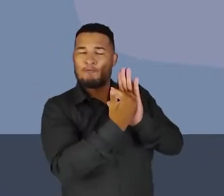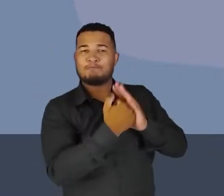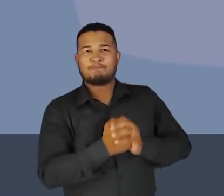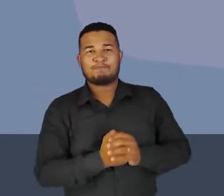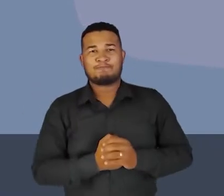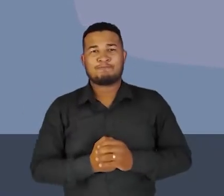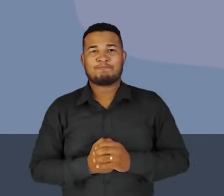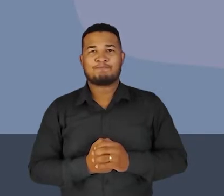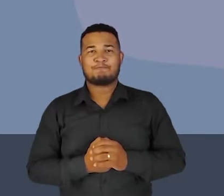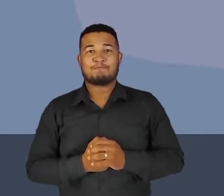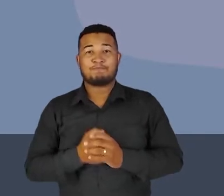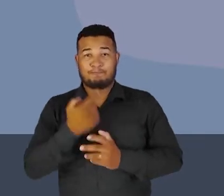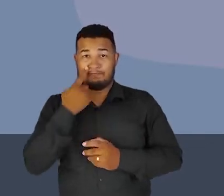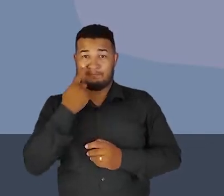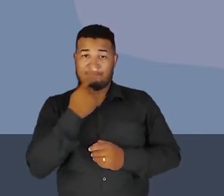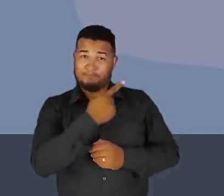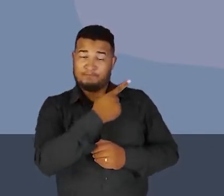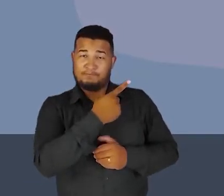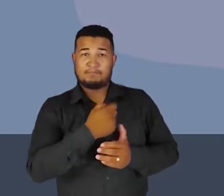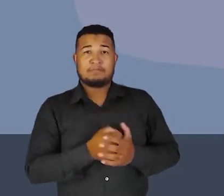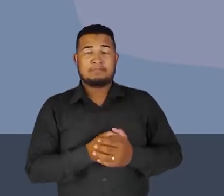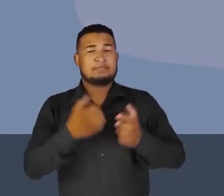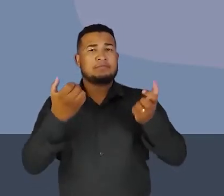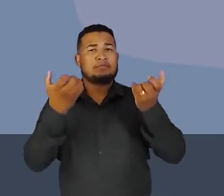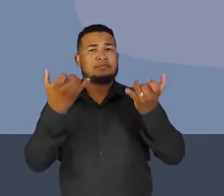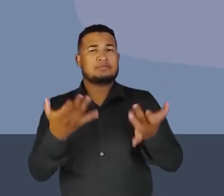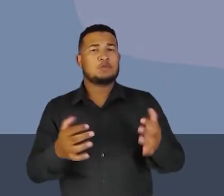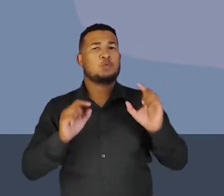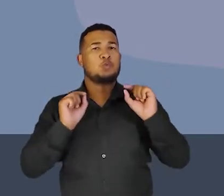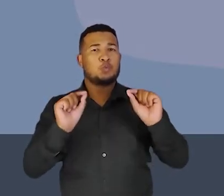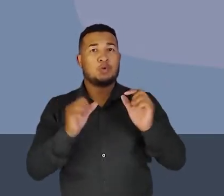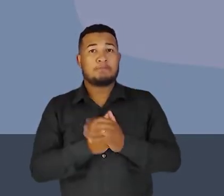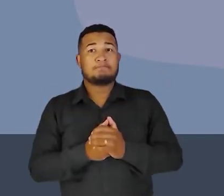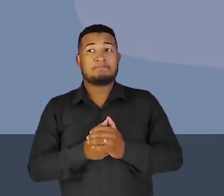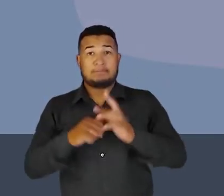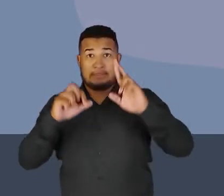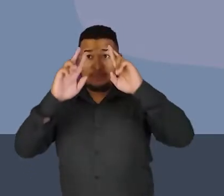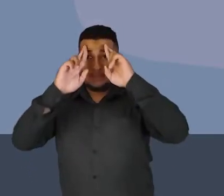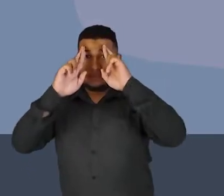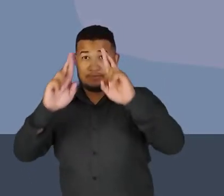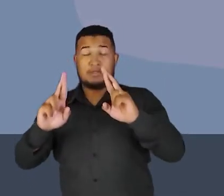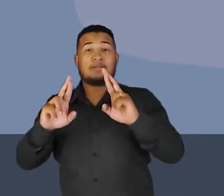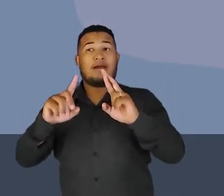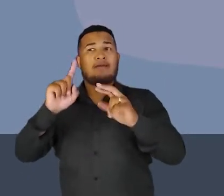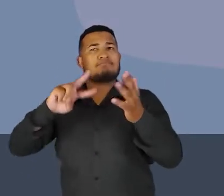slide, que vem dizendo o seguinte: respeitar é